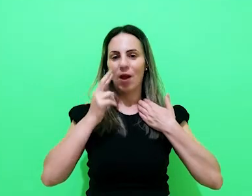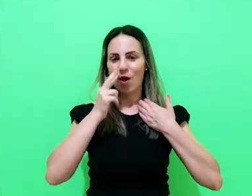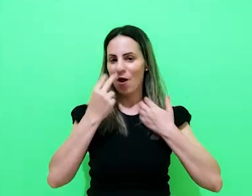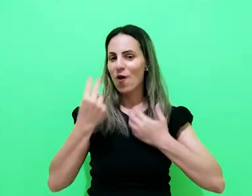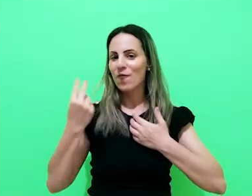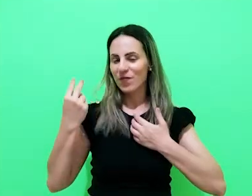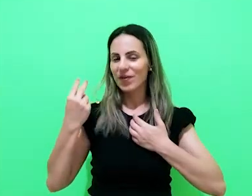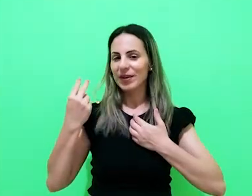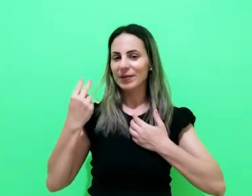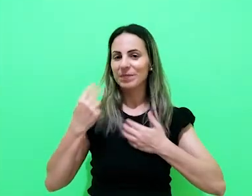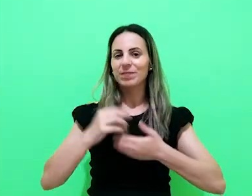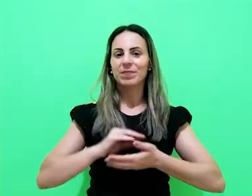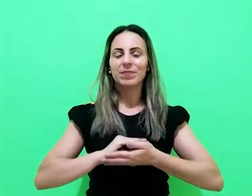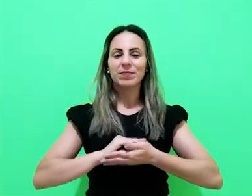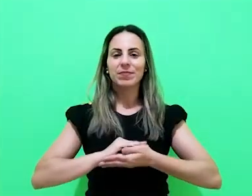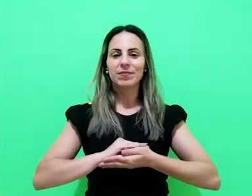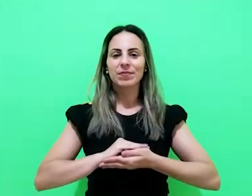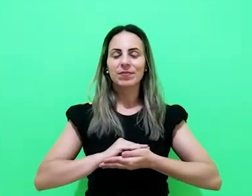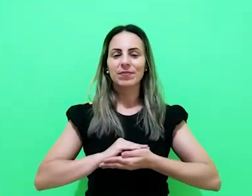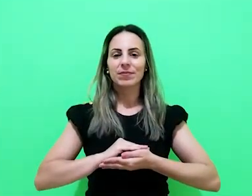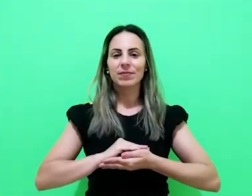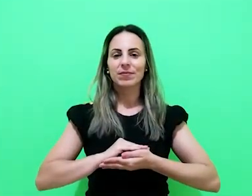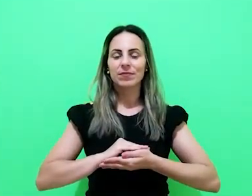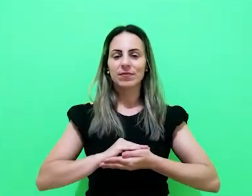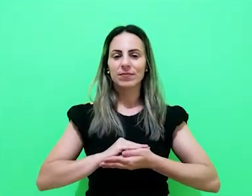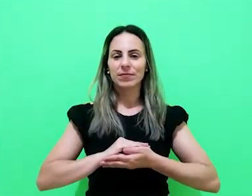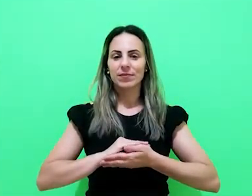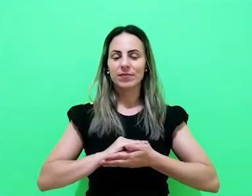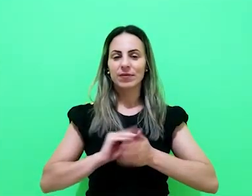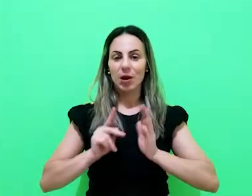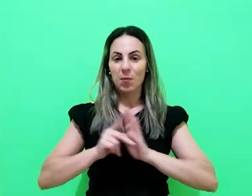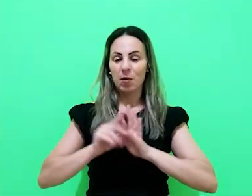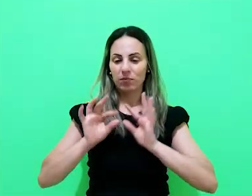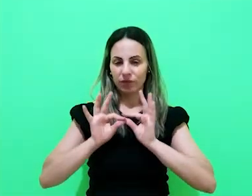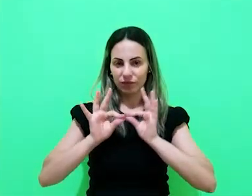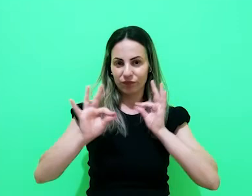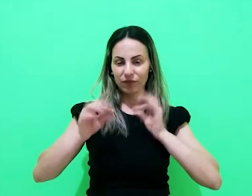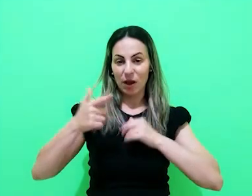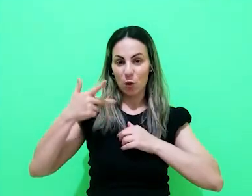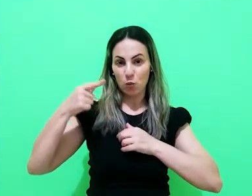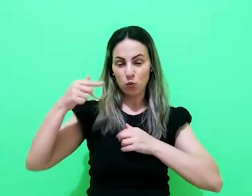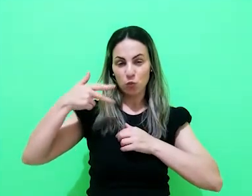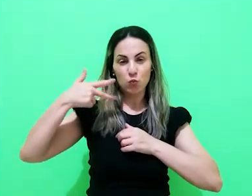que nós fizemos com o próprio cabo de bisturi.